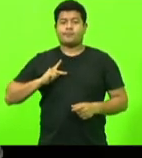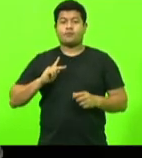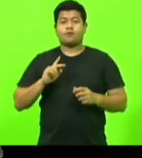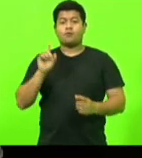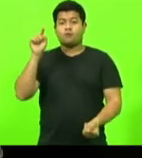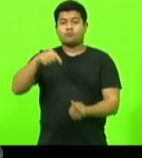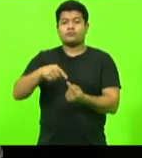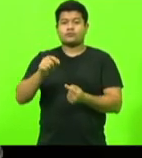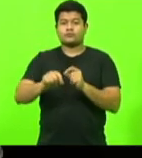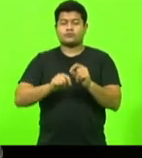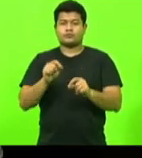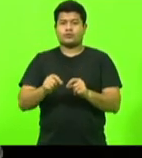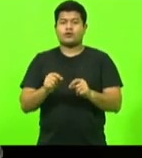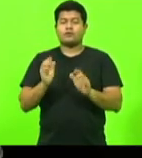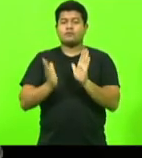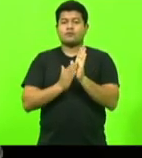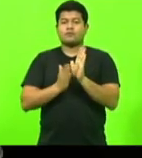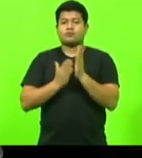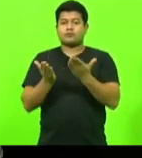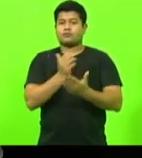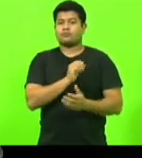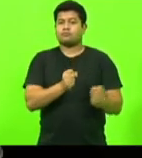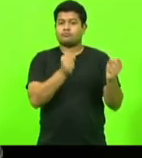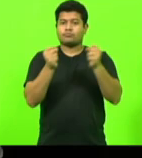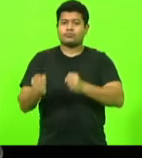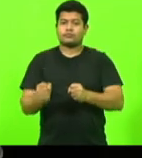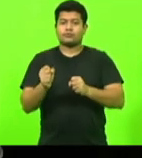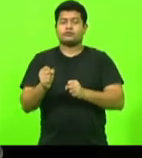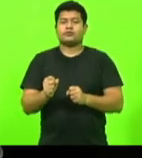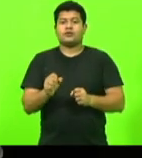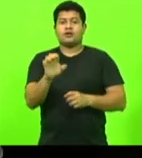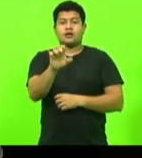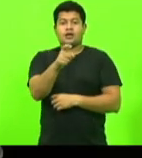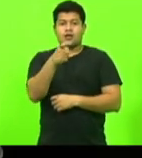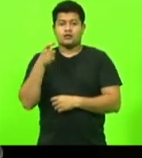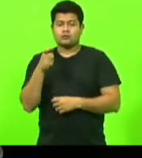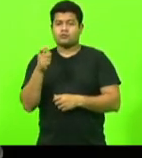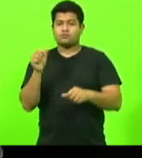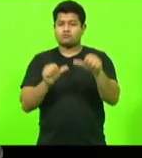propor ao Poder Executivo alterações e melhorias